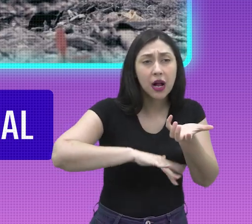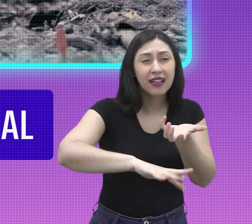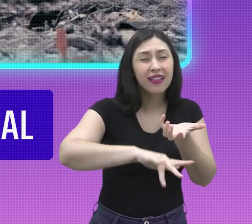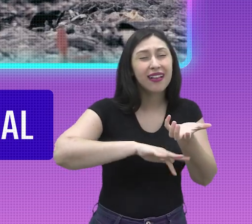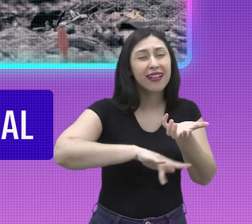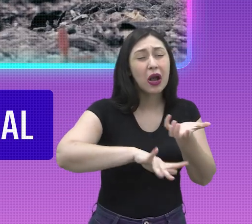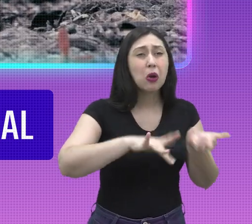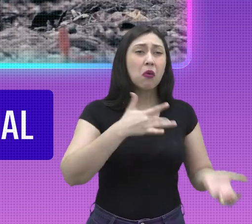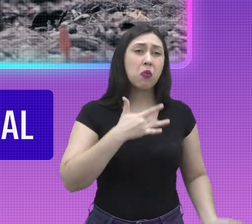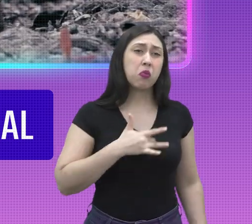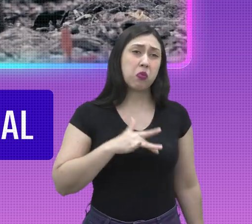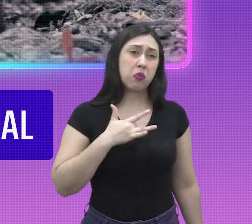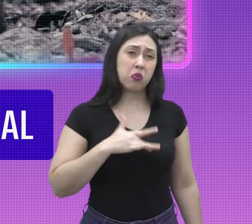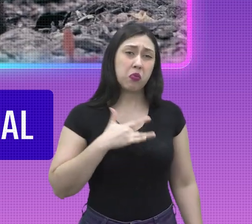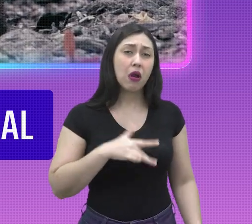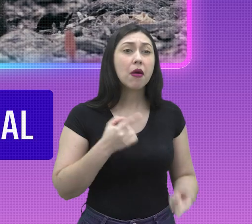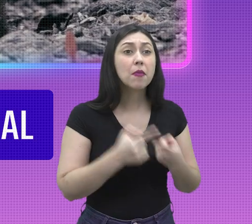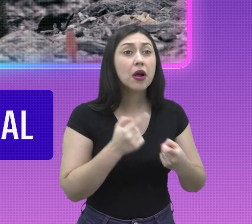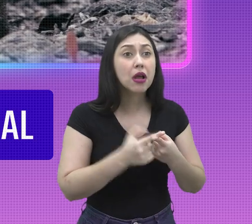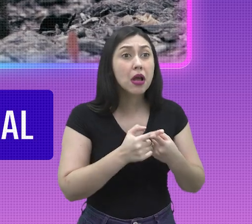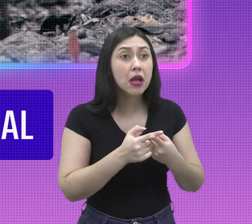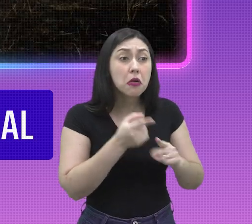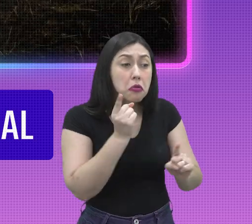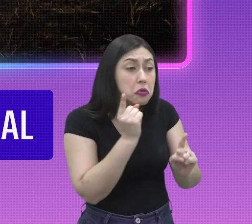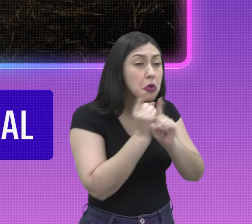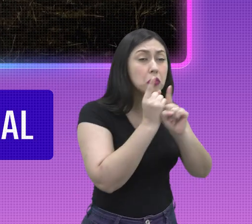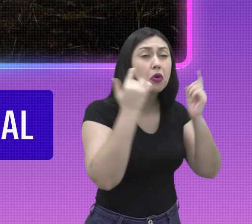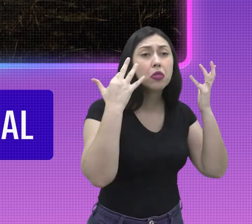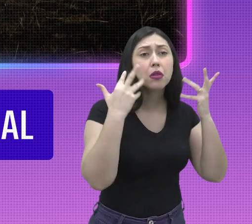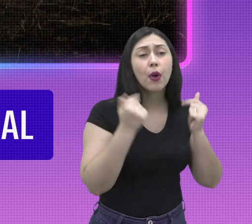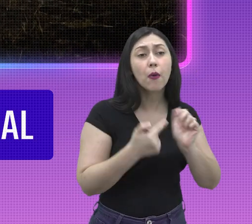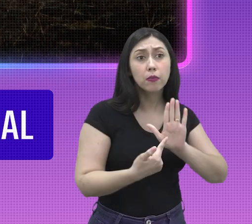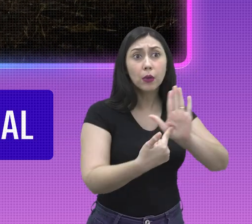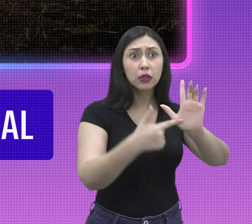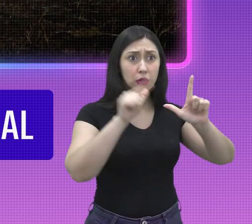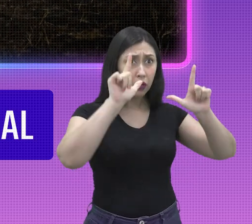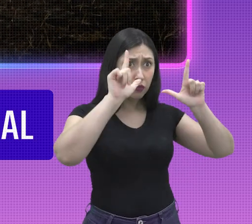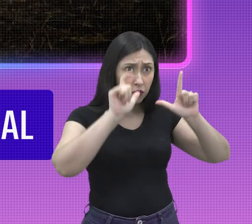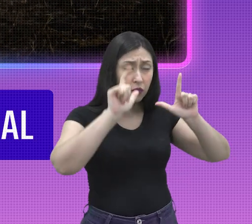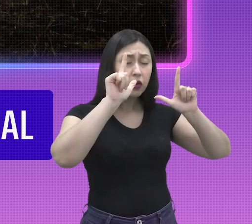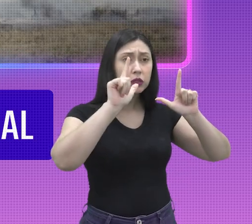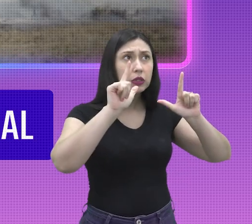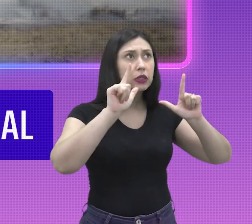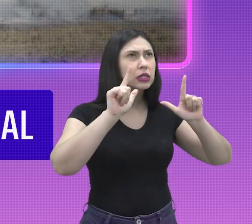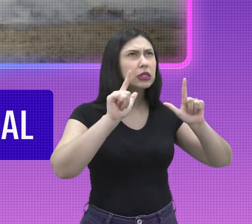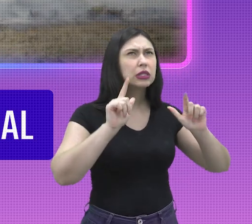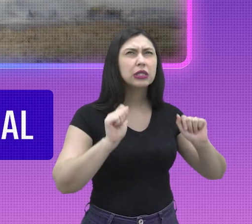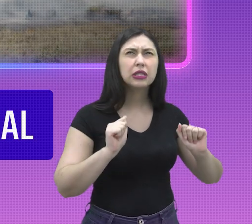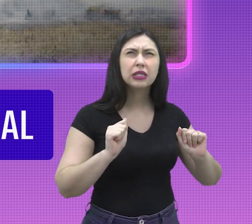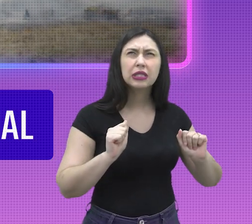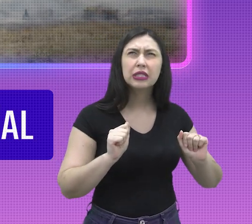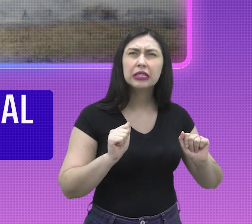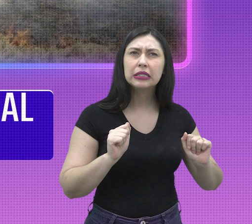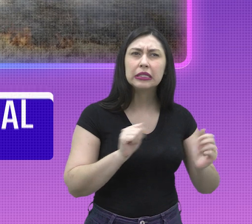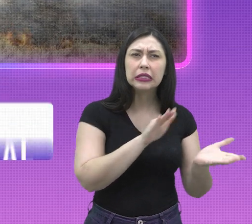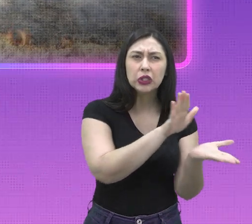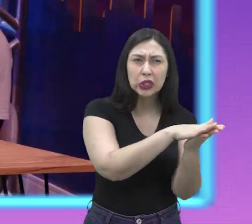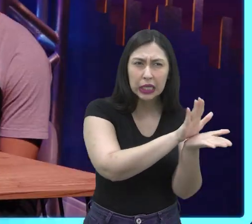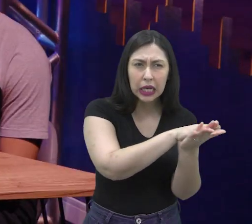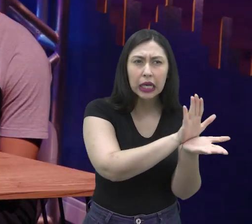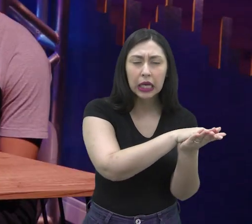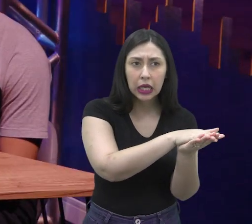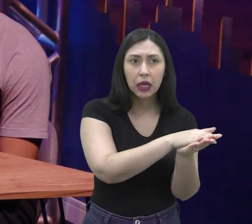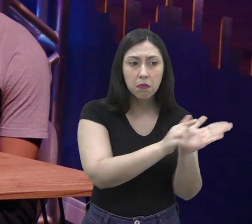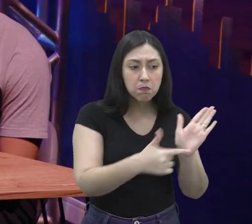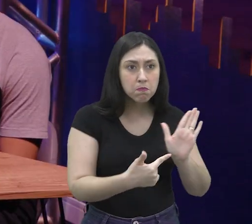dá muita dó, porque eles acham, né, alguns animais, inclusive mostram fotos de alguns animais. Eu não lembro se é crocodilo ou